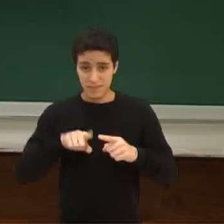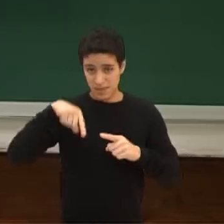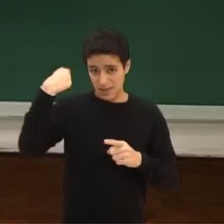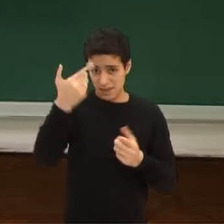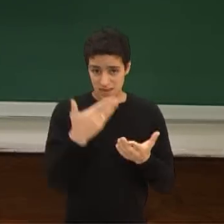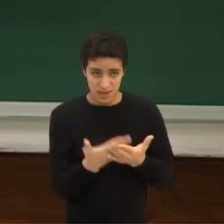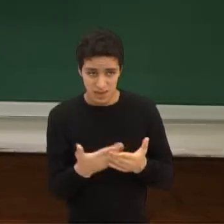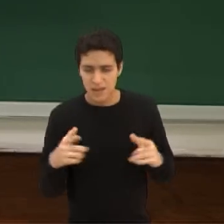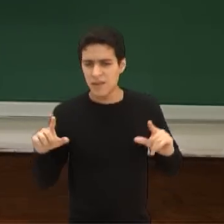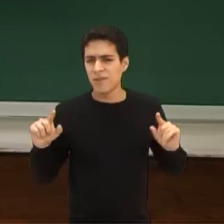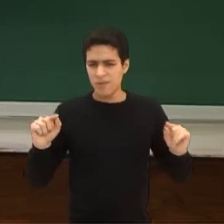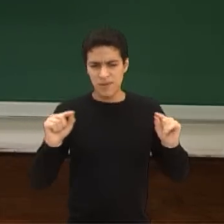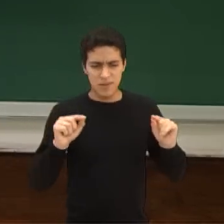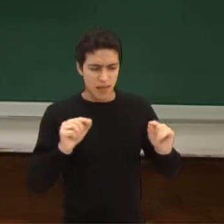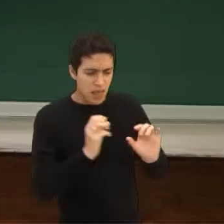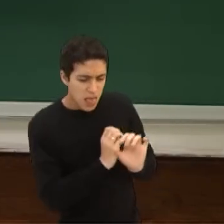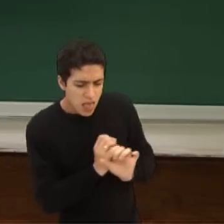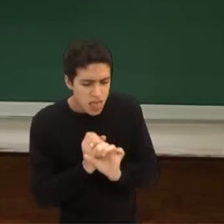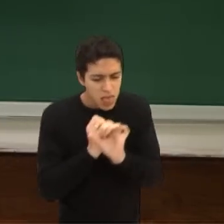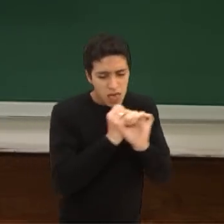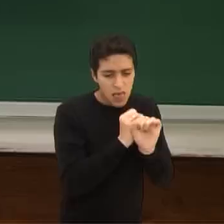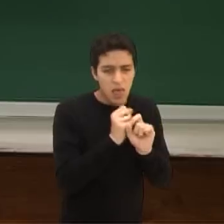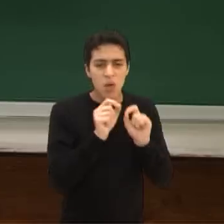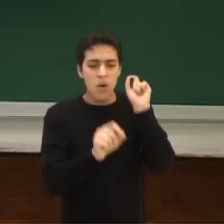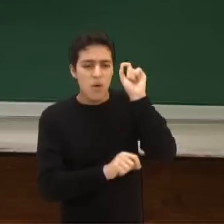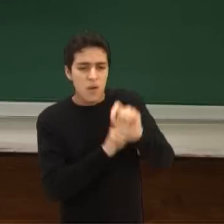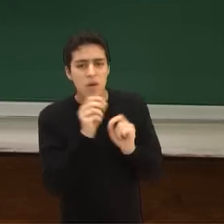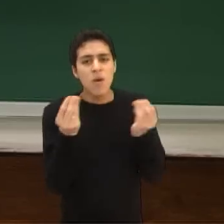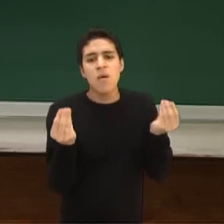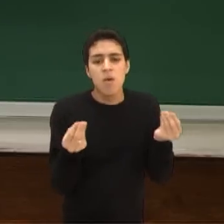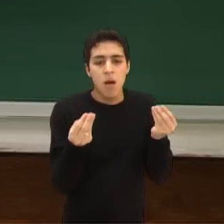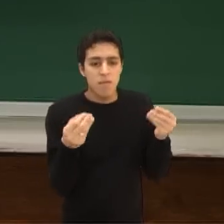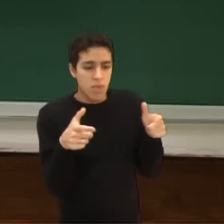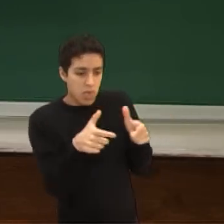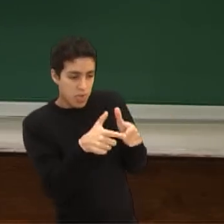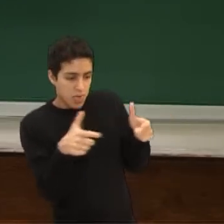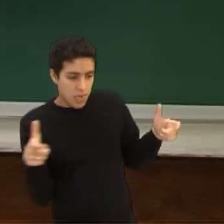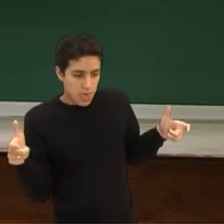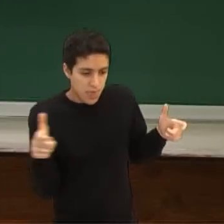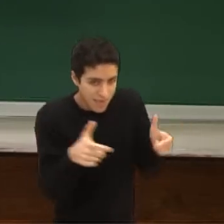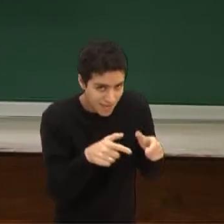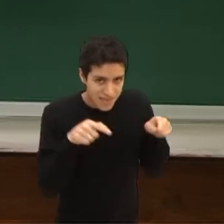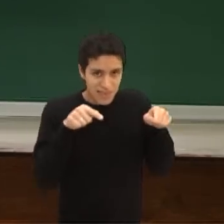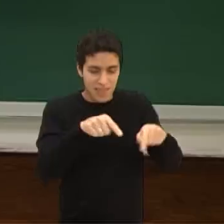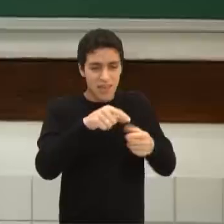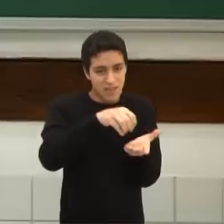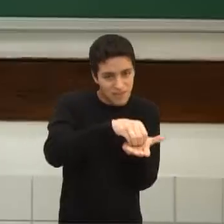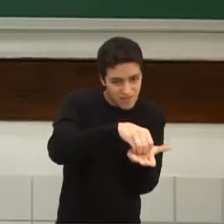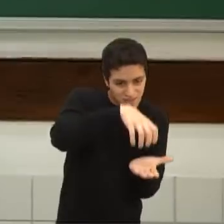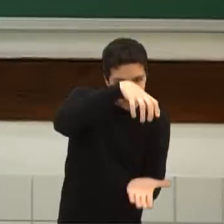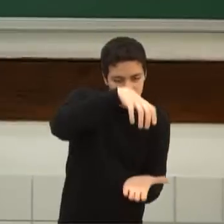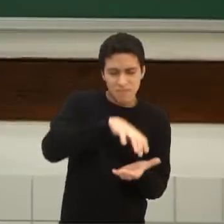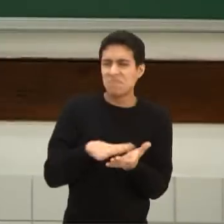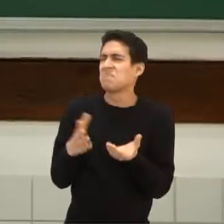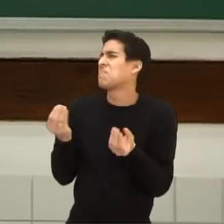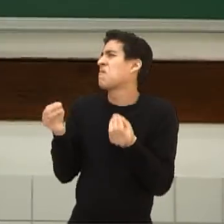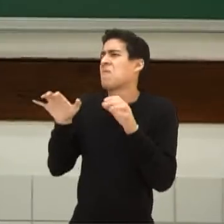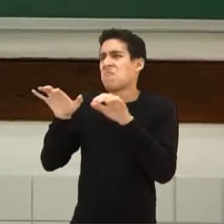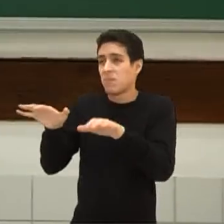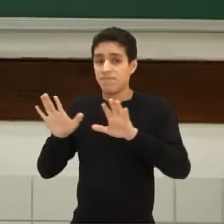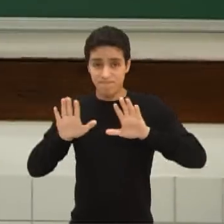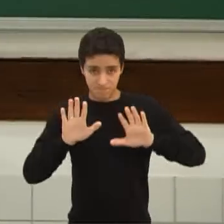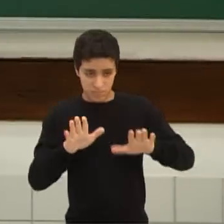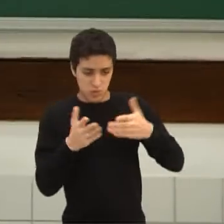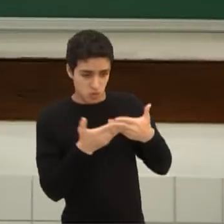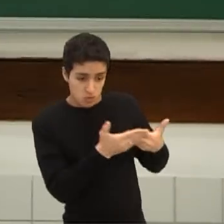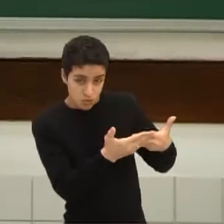Próxima aula, nós vamos resolver problemas com a ampliação e redução do sólido geométrico. Como assim? Nós